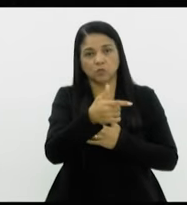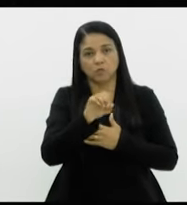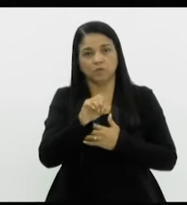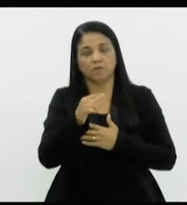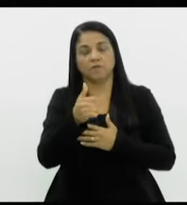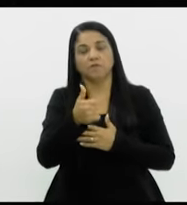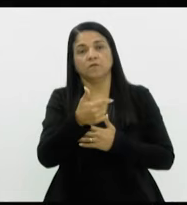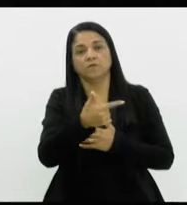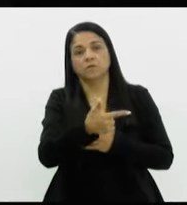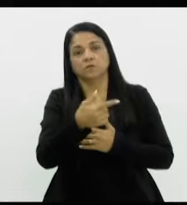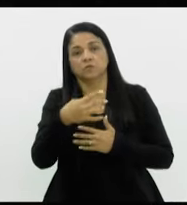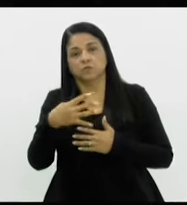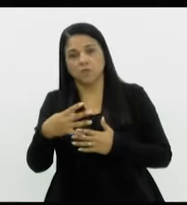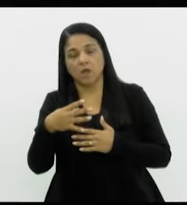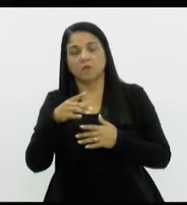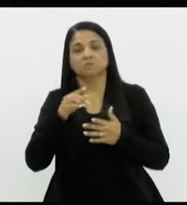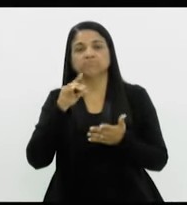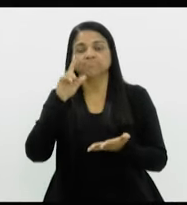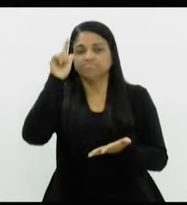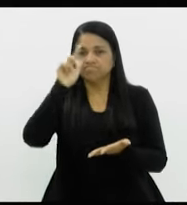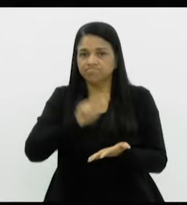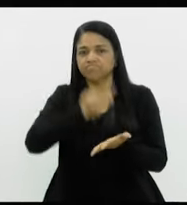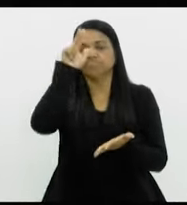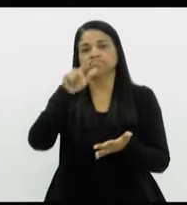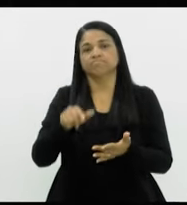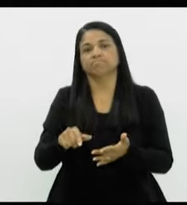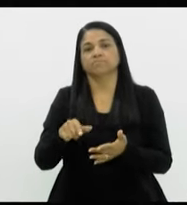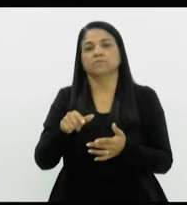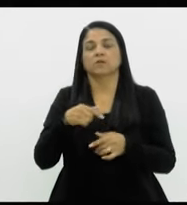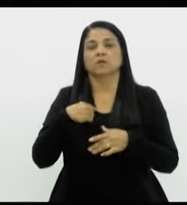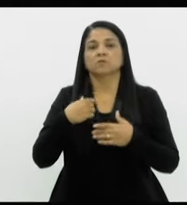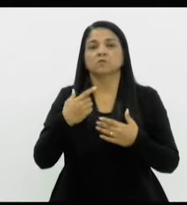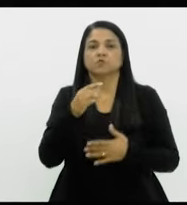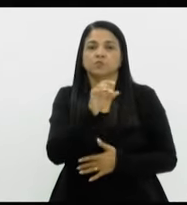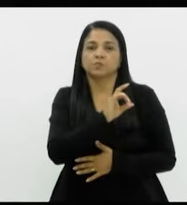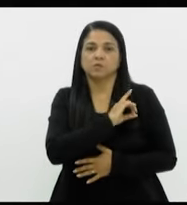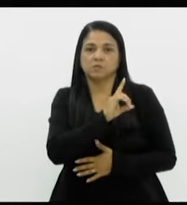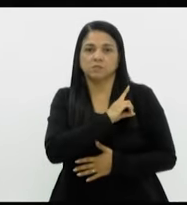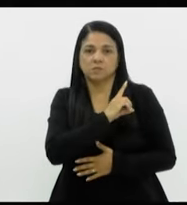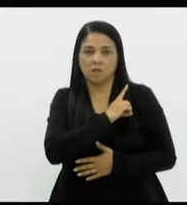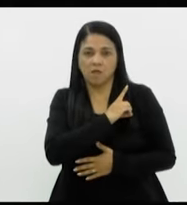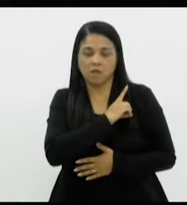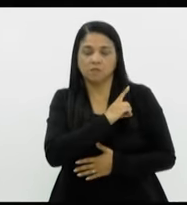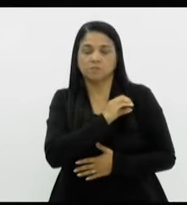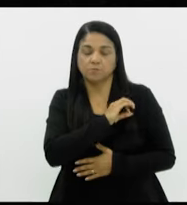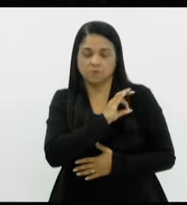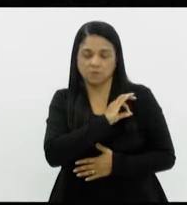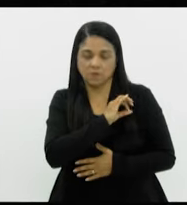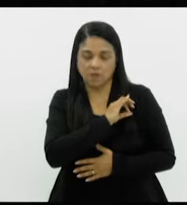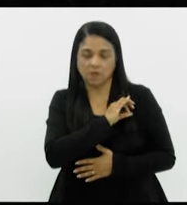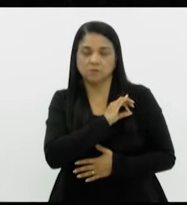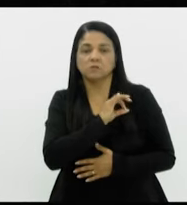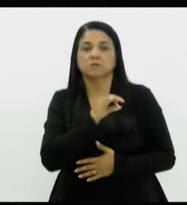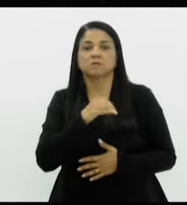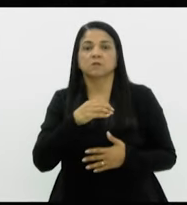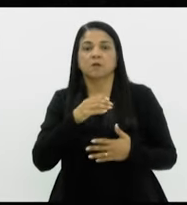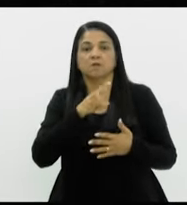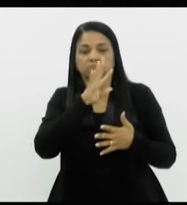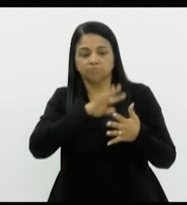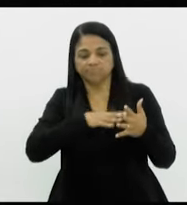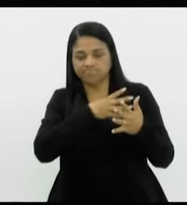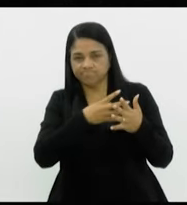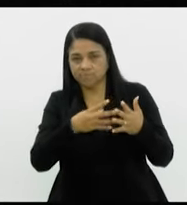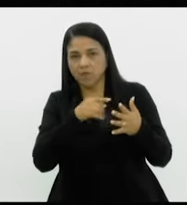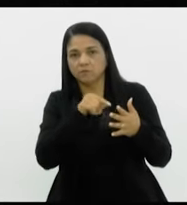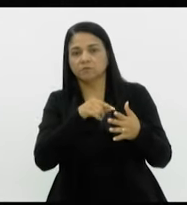2024, efetivando os nossos queridos policiais militares no quadro da